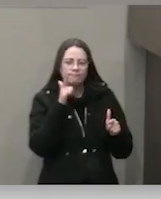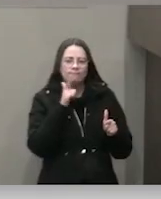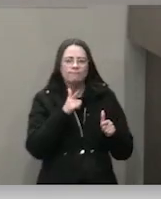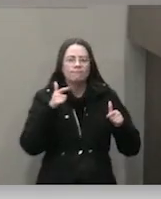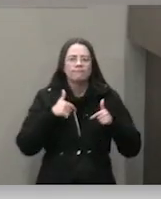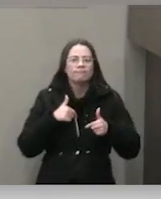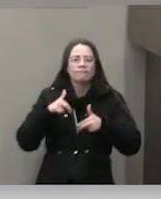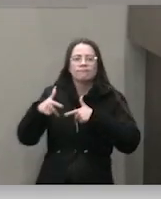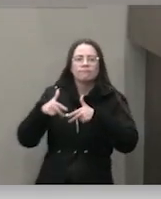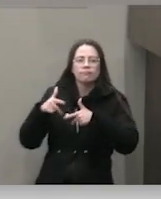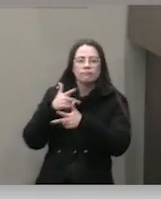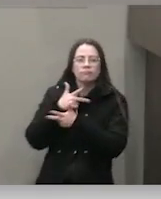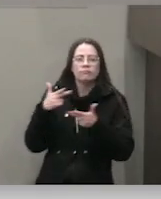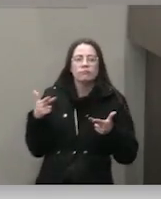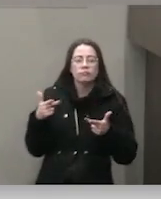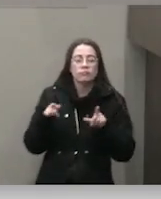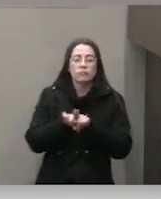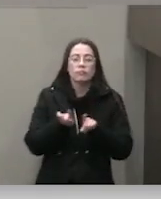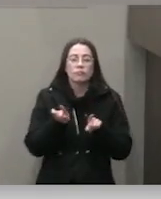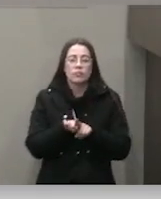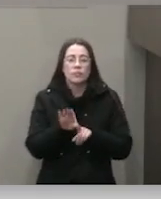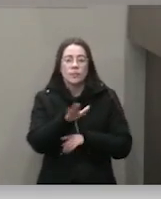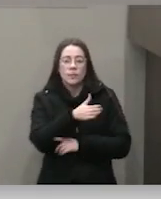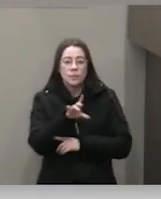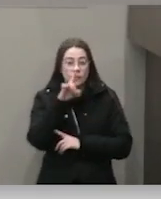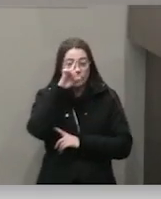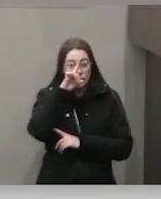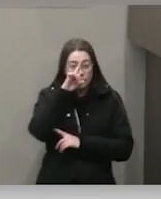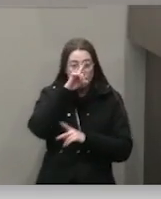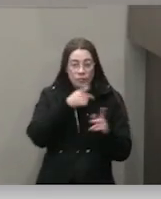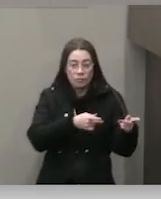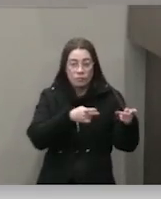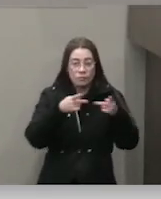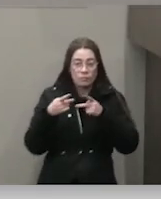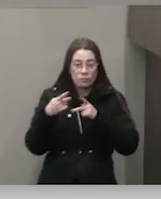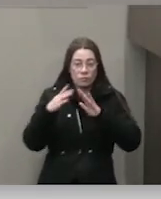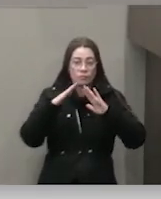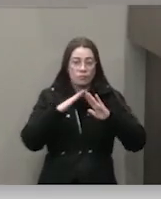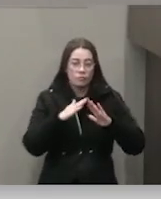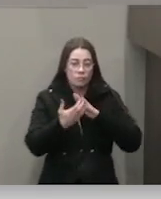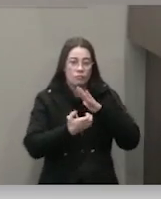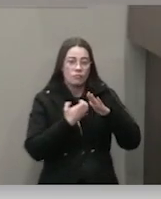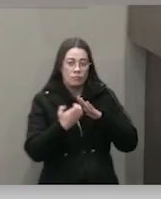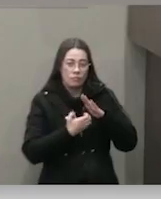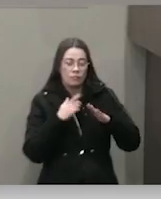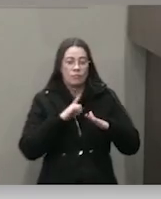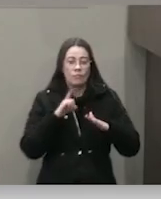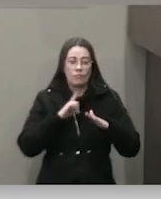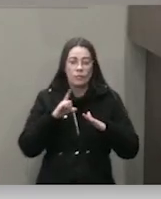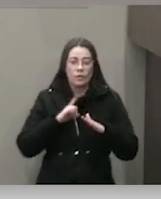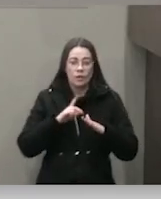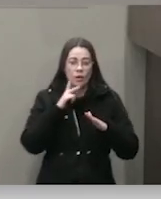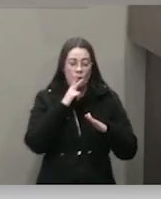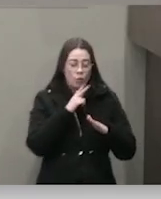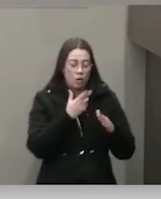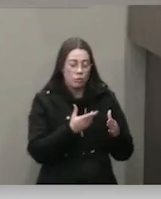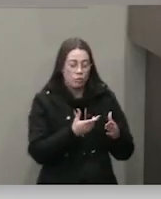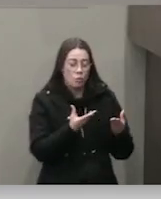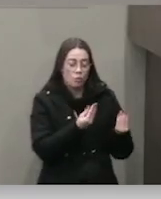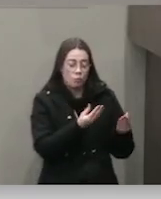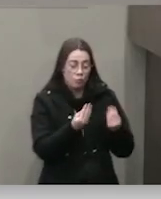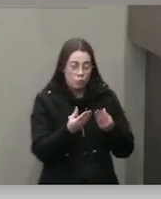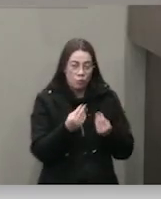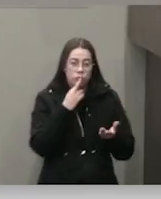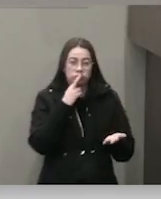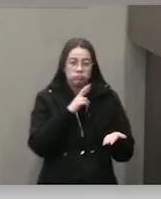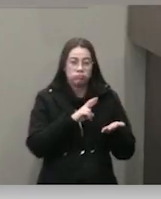vezes se colocam no risco também, visitando casas, empresas que têm foco do mosquito da dengue. Então, é uma reivindicação